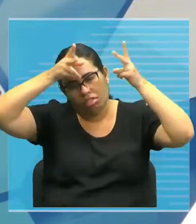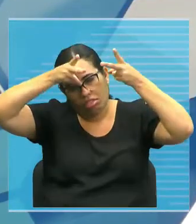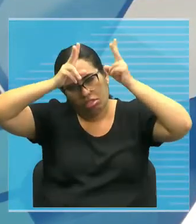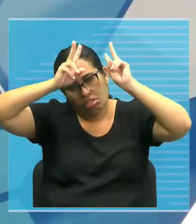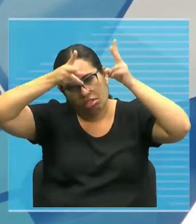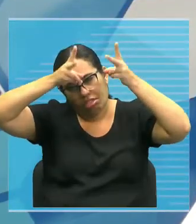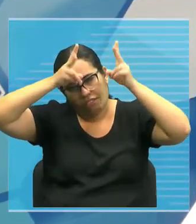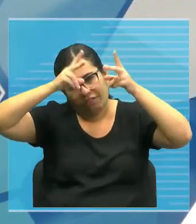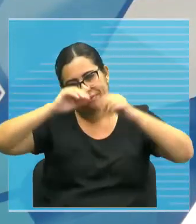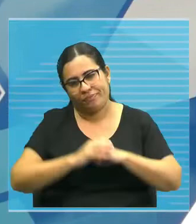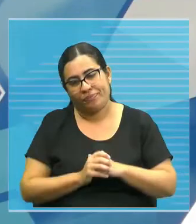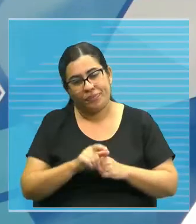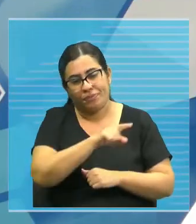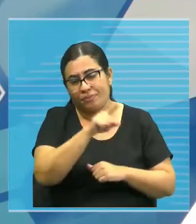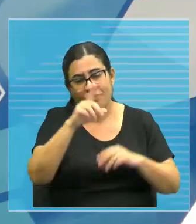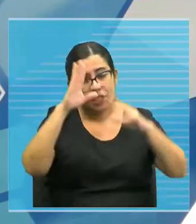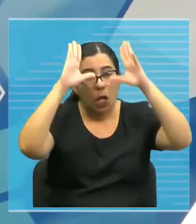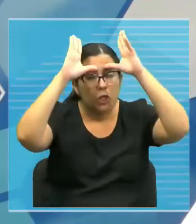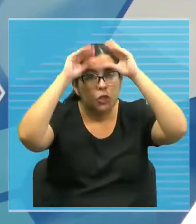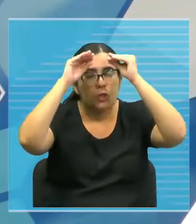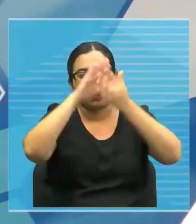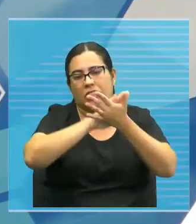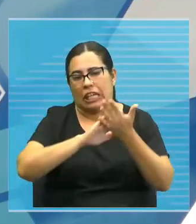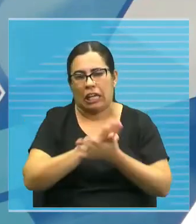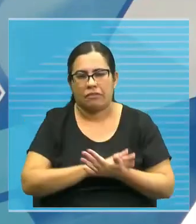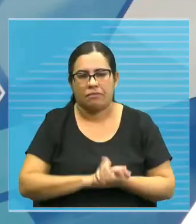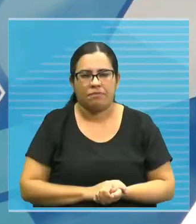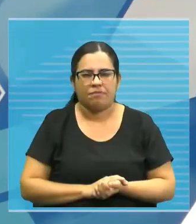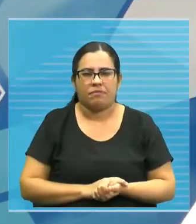você não tem um botão. Se você tem uma dor